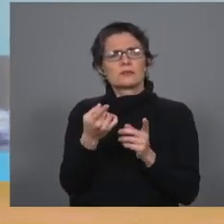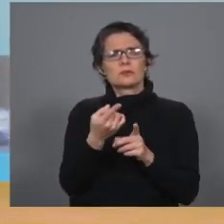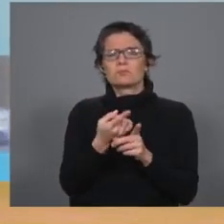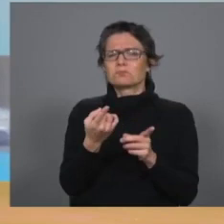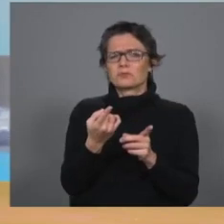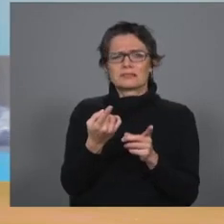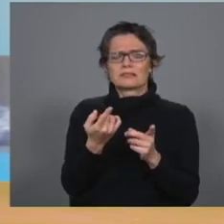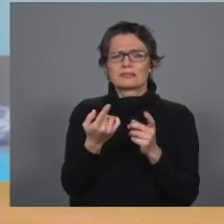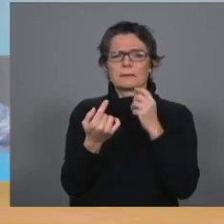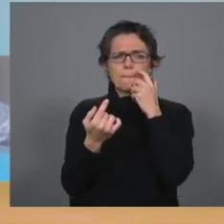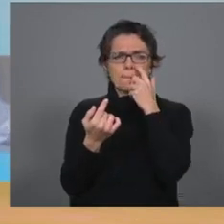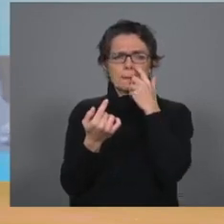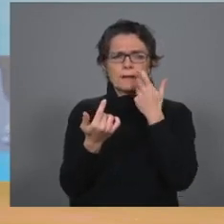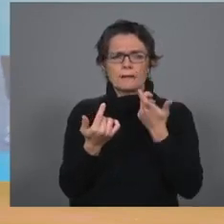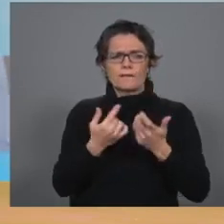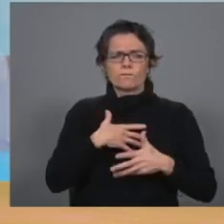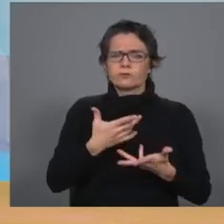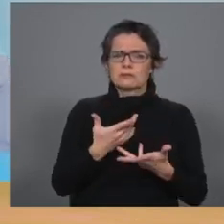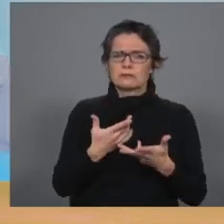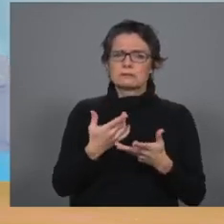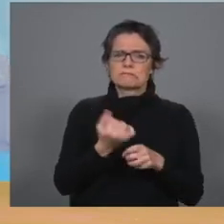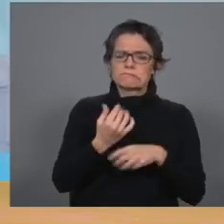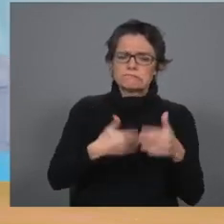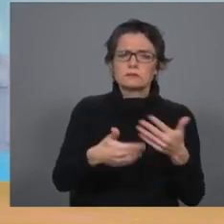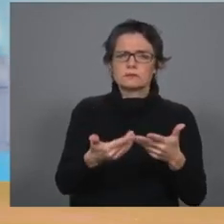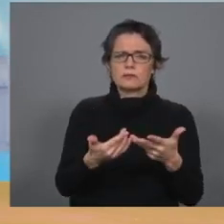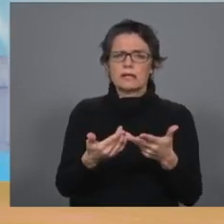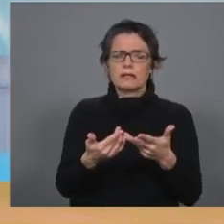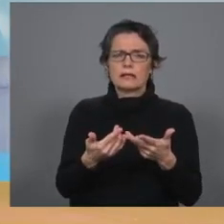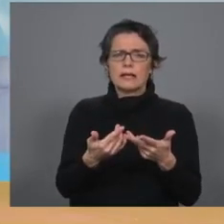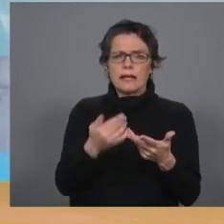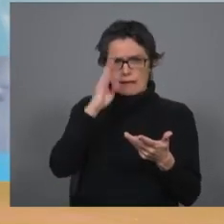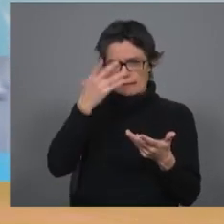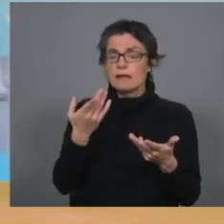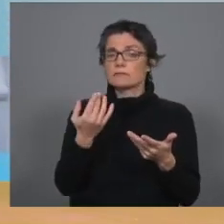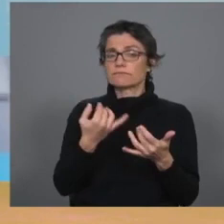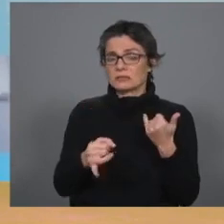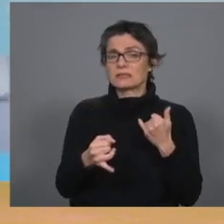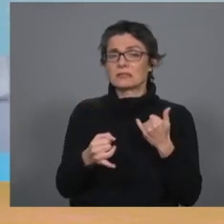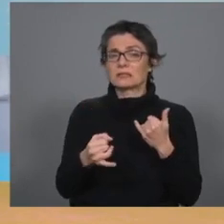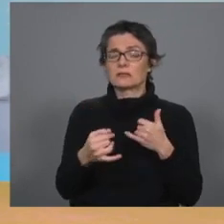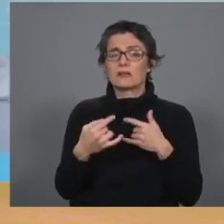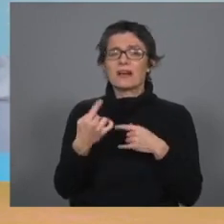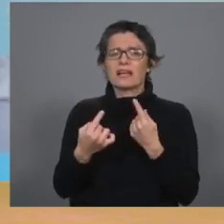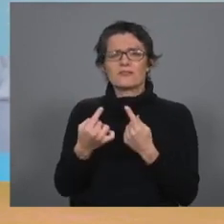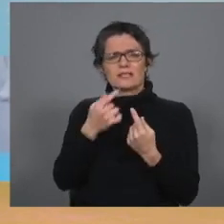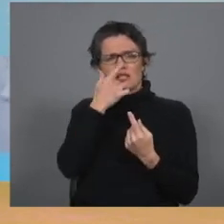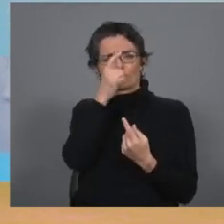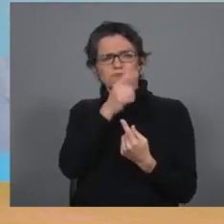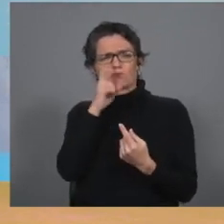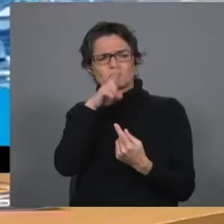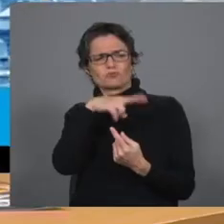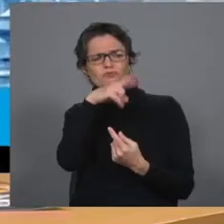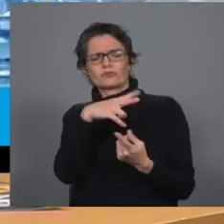estar junto dos mais desprotegidos, por vezes terem que assumir vozes incómodas em